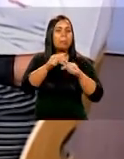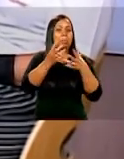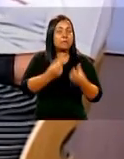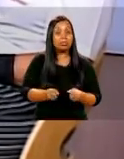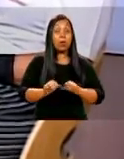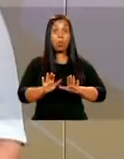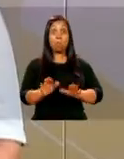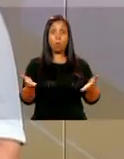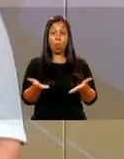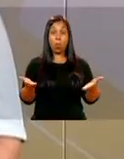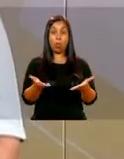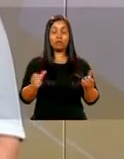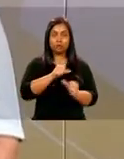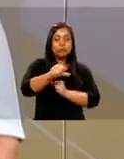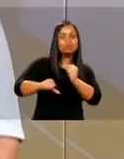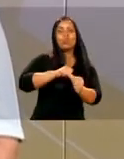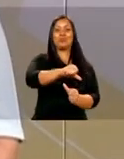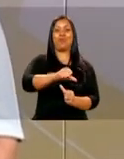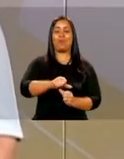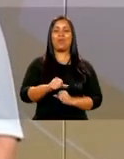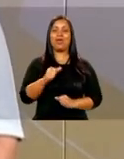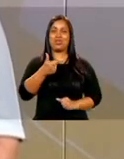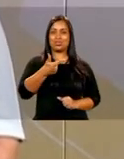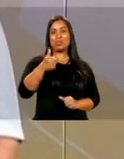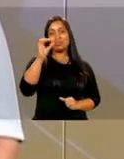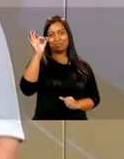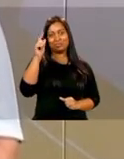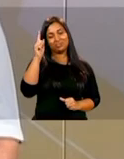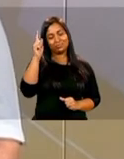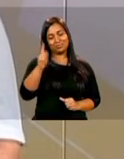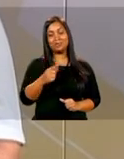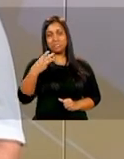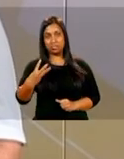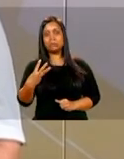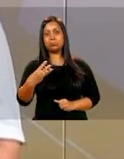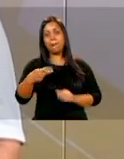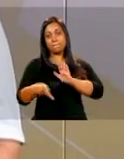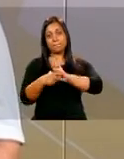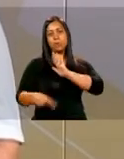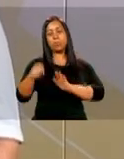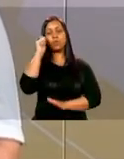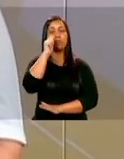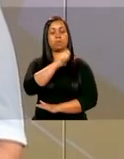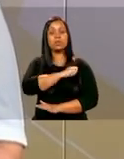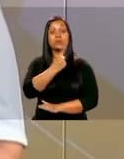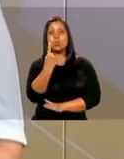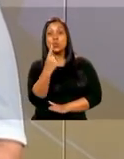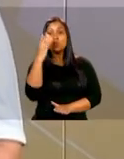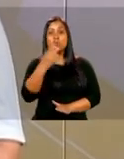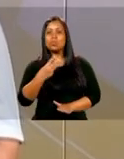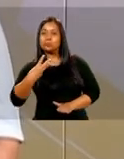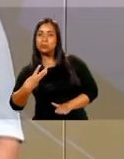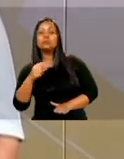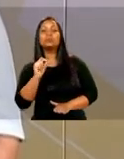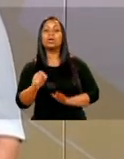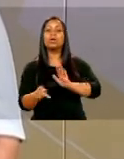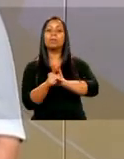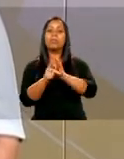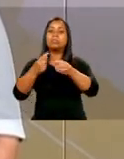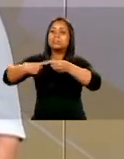para aderir. Hoje nós invertemos. Hoje nós temos 2/3 de pacientes de São José do Rio Preto e 1/3 de